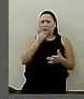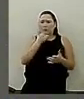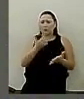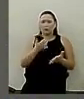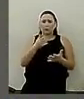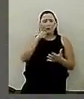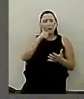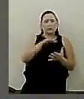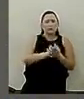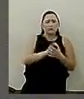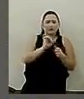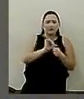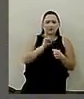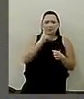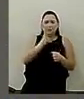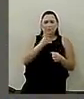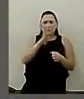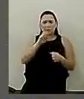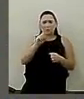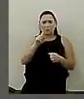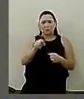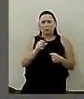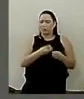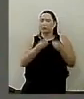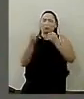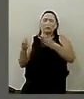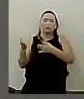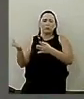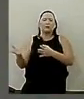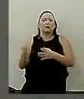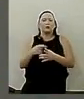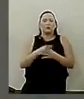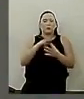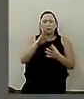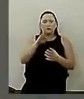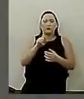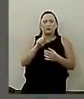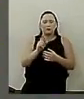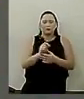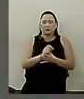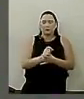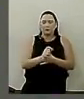fez dois bolos, mas a gente só dá conta de um, então eu trouxe o outro para vocês.